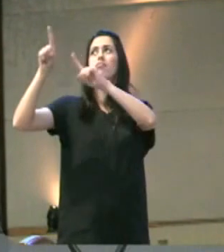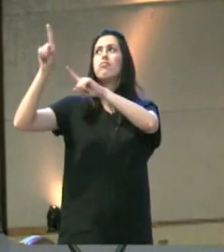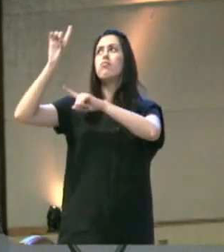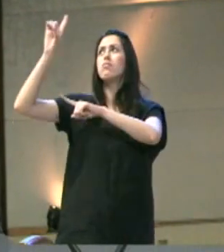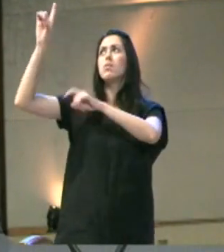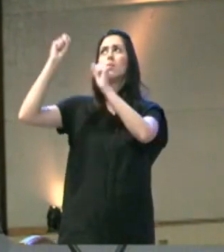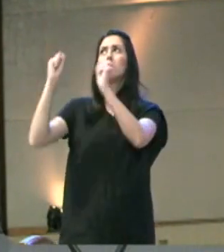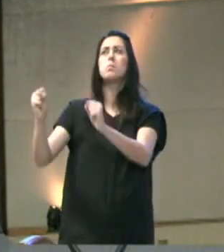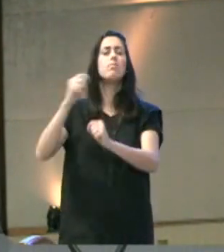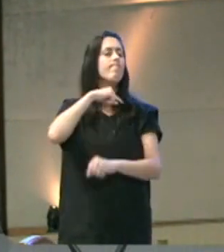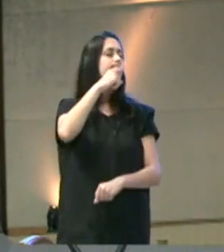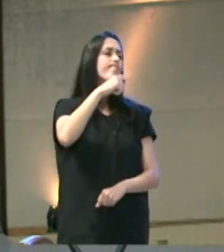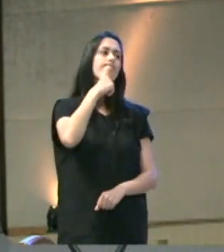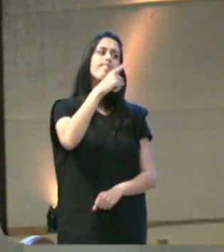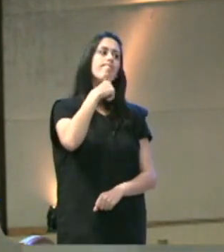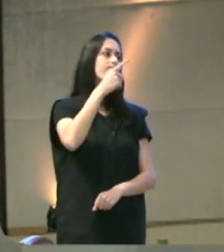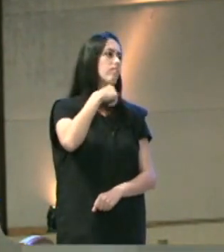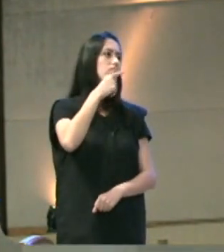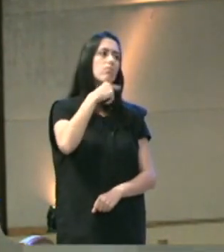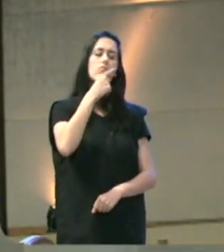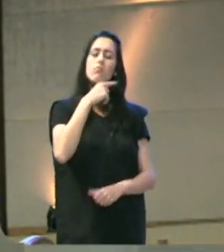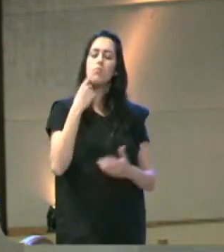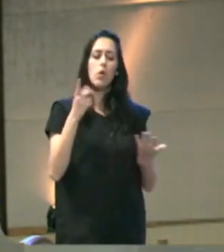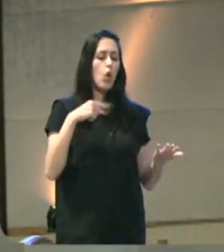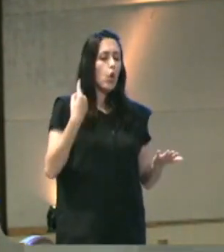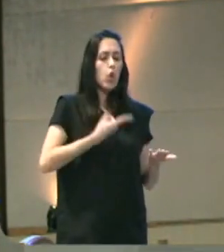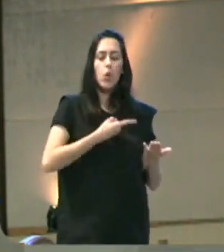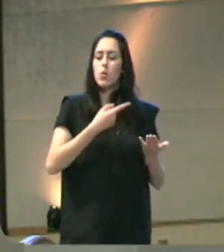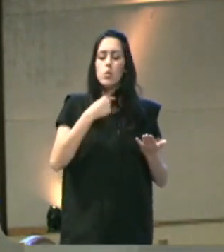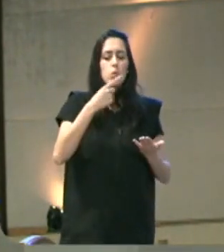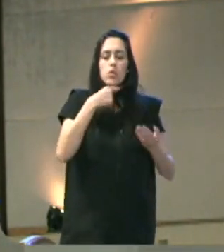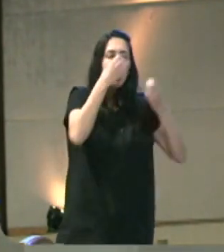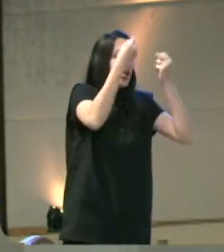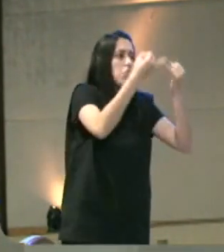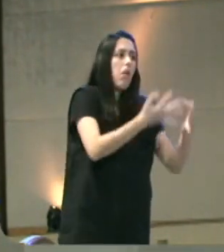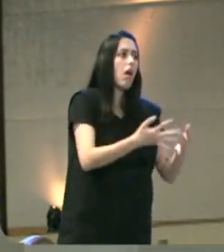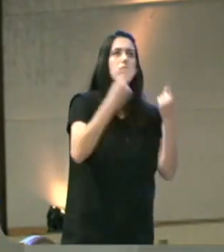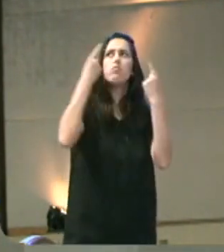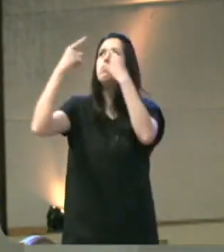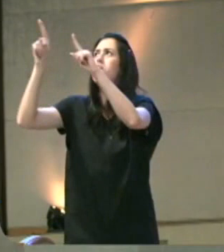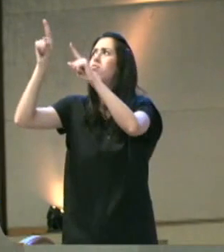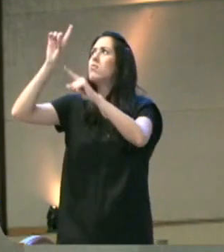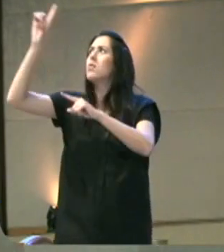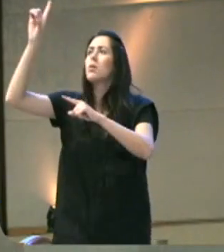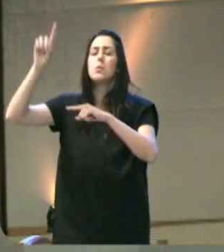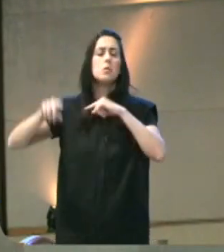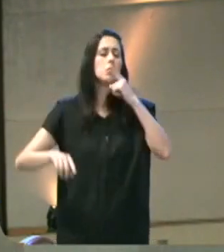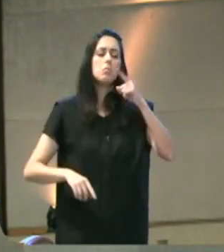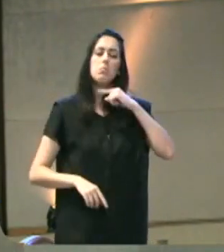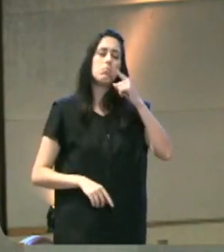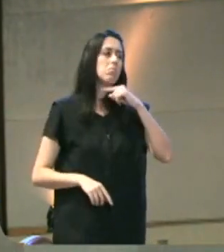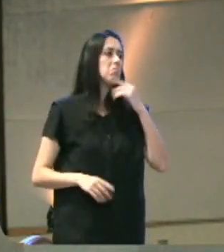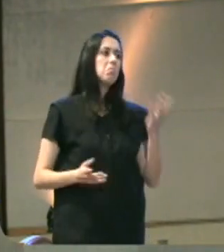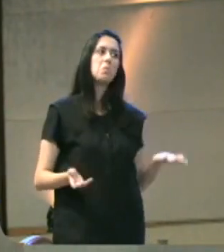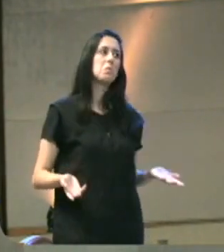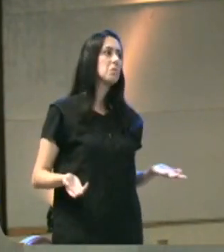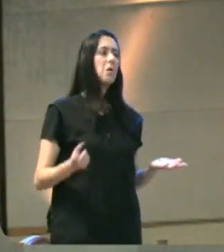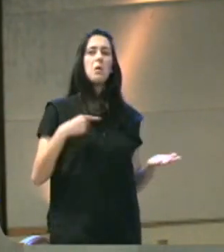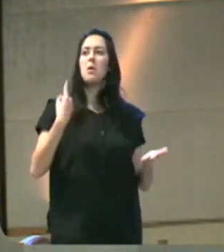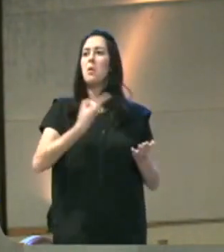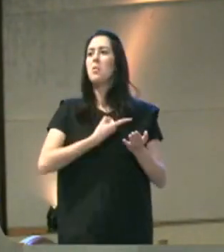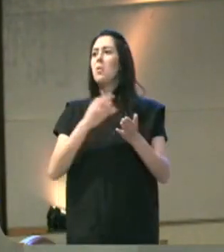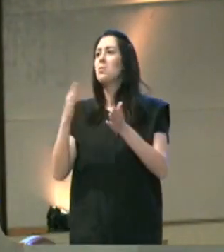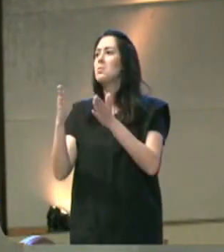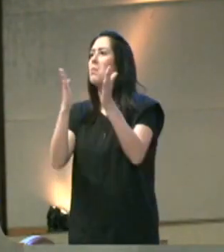Todo-Poderoso. Tem algo extraordinário que a gente não consegue explicar. A gente não conseguiu ver os mapas. A gente não